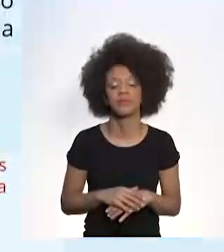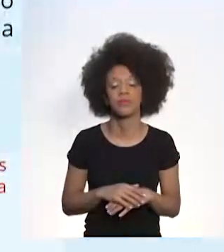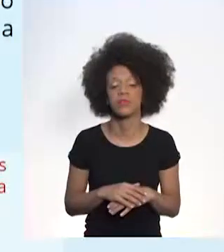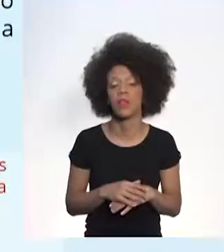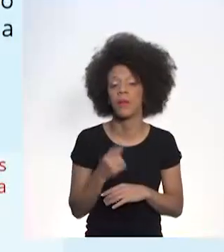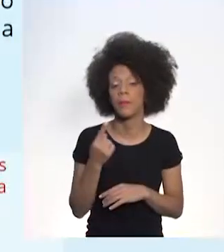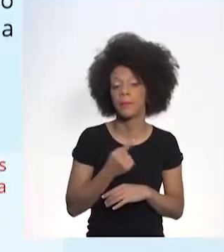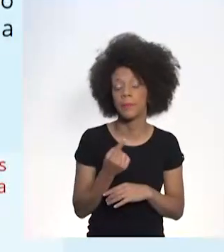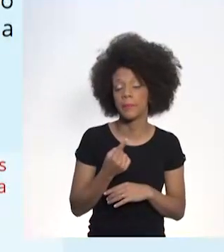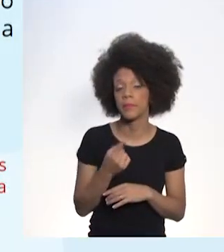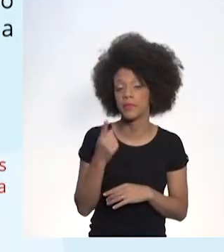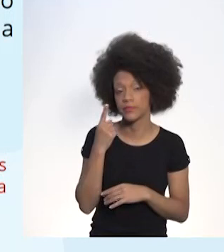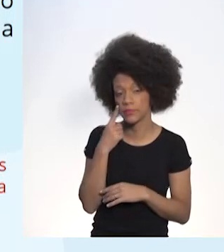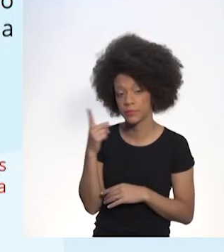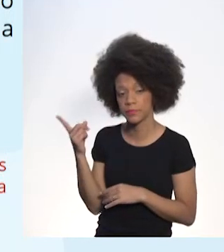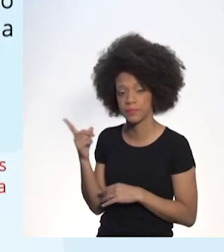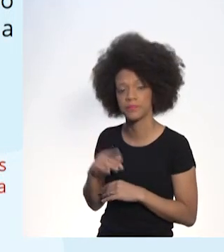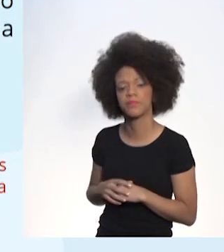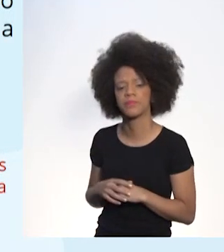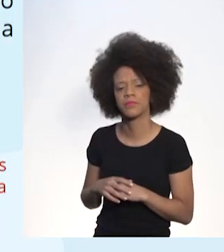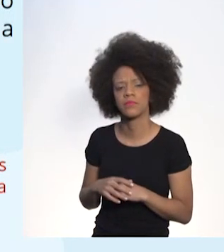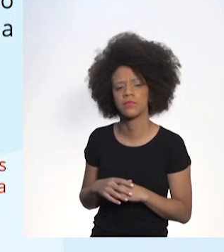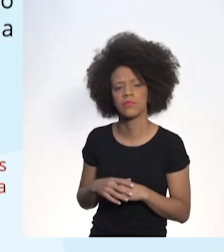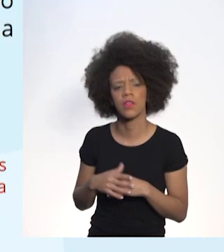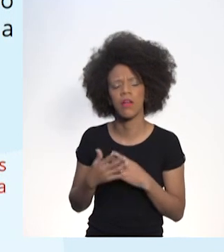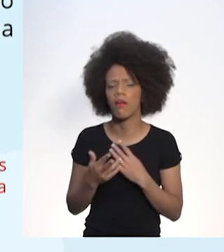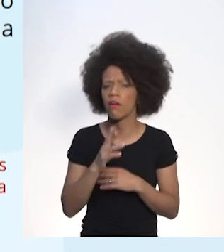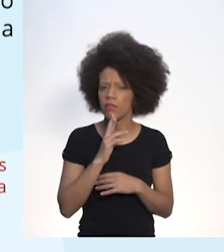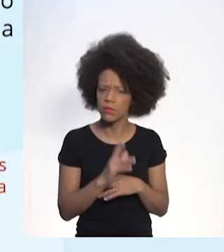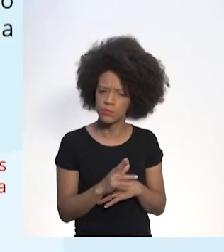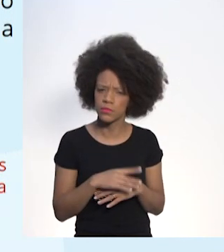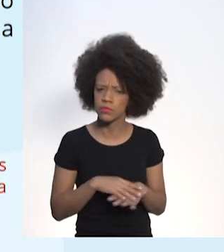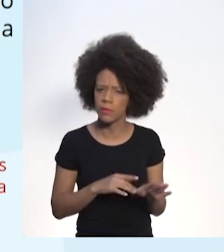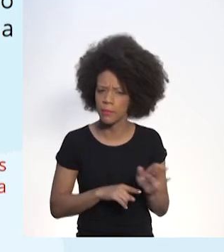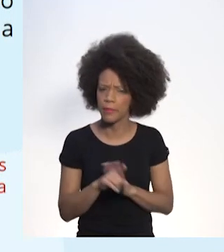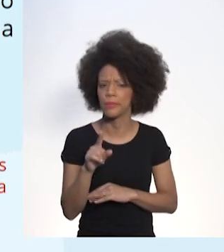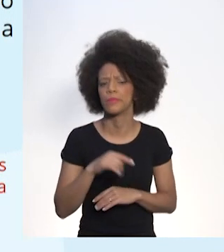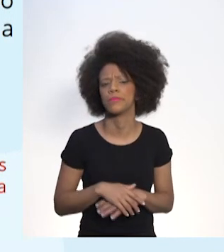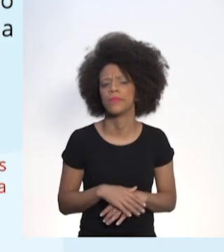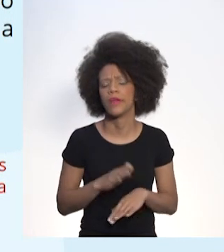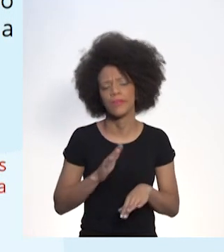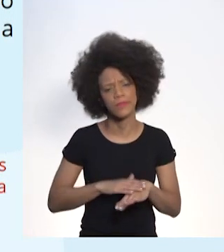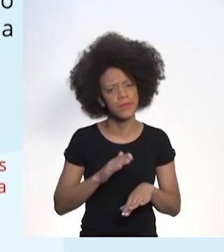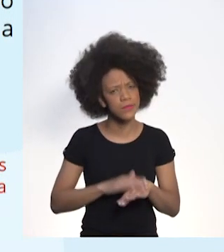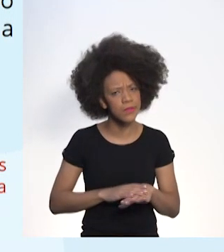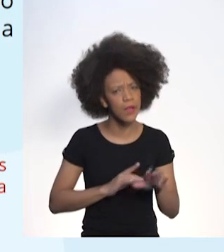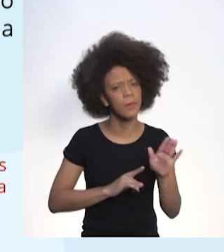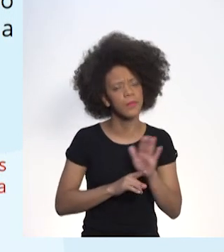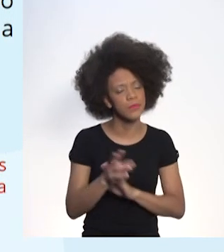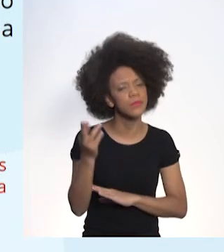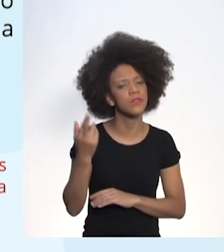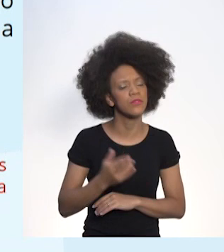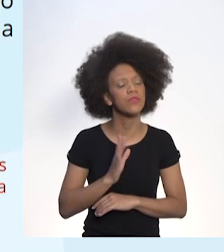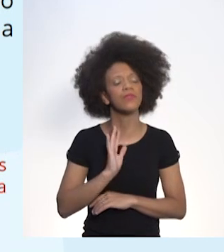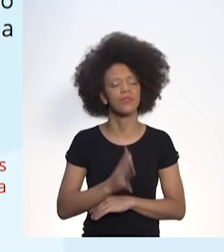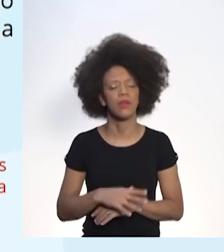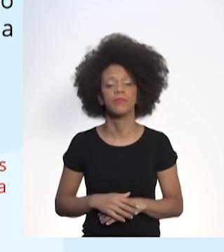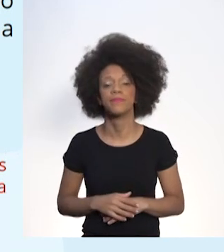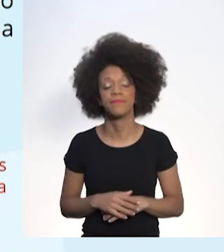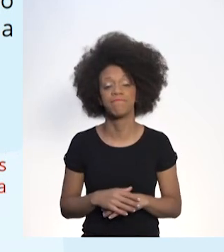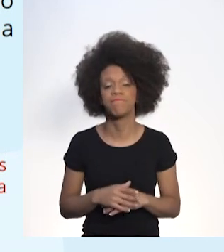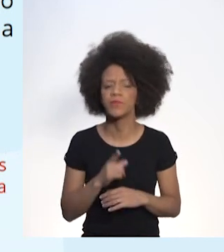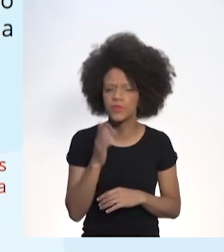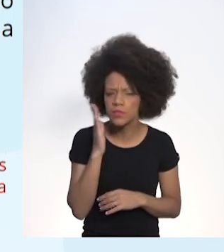que a gente vai ver aí, ó, é responder, né, essa pergunta, né, fazer a pergunta já respondendo para vocês, né?